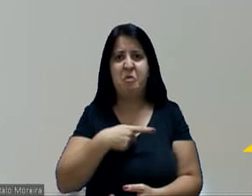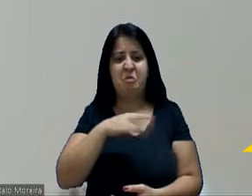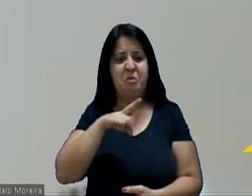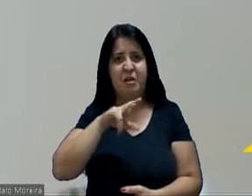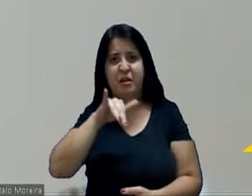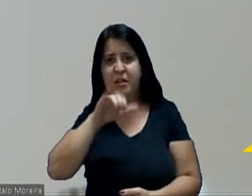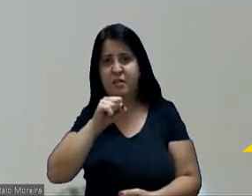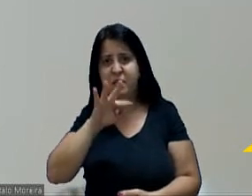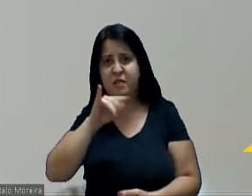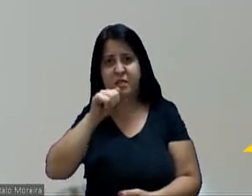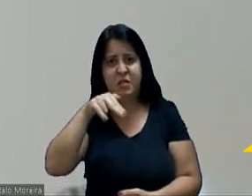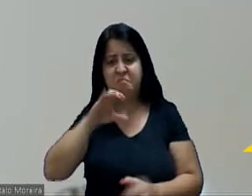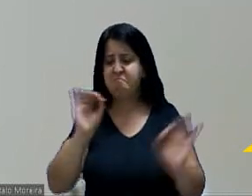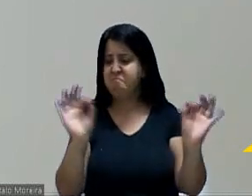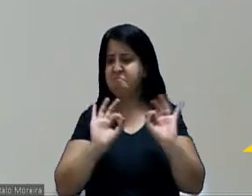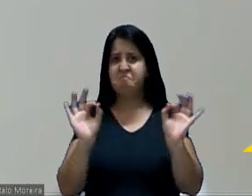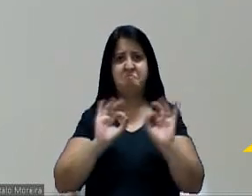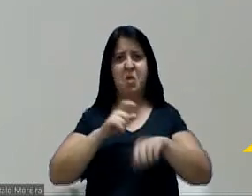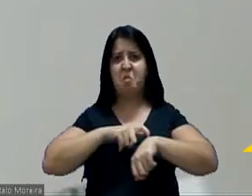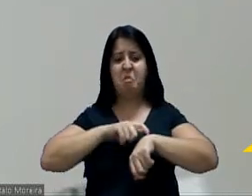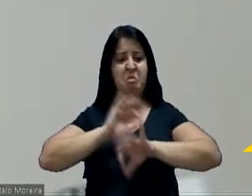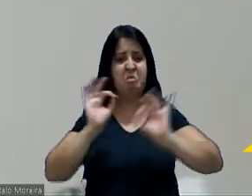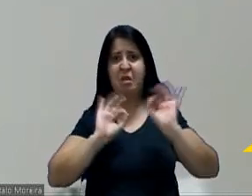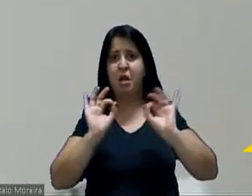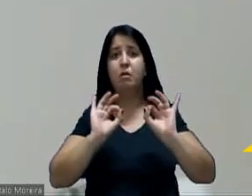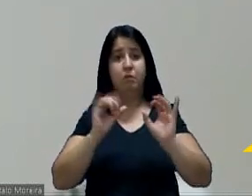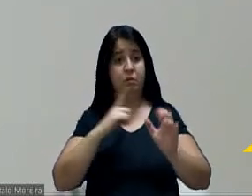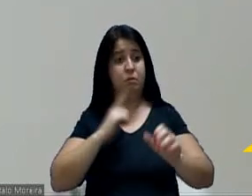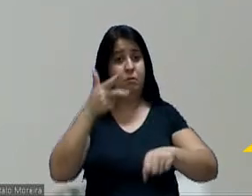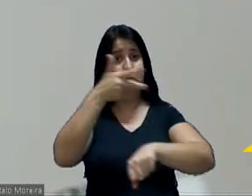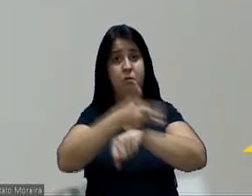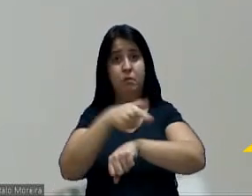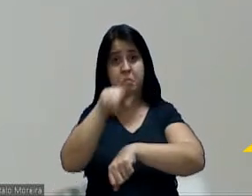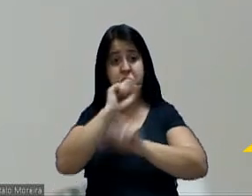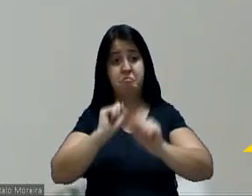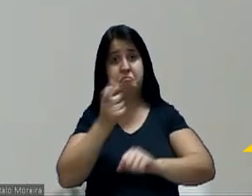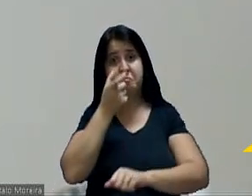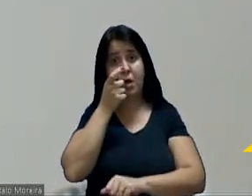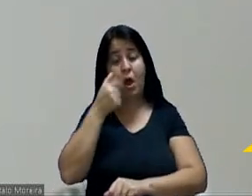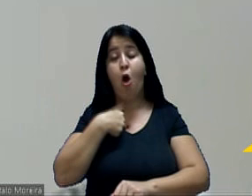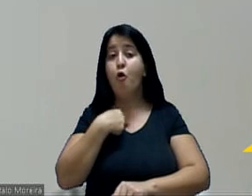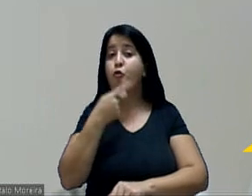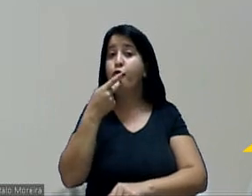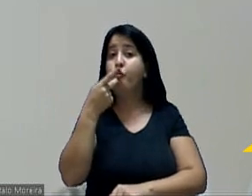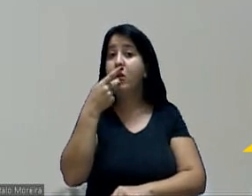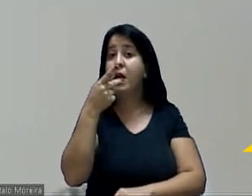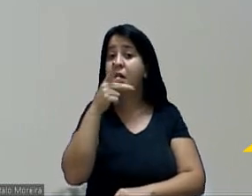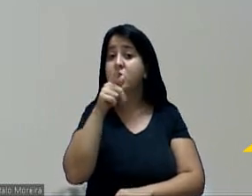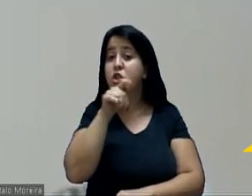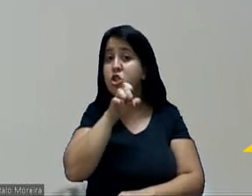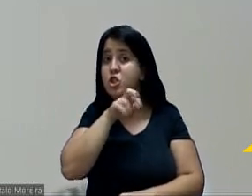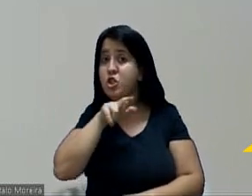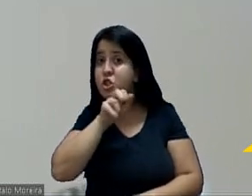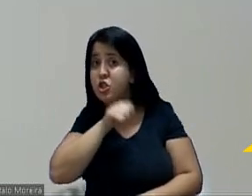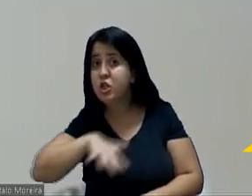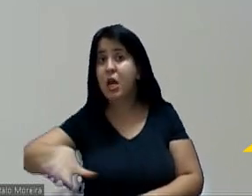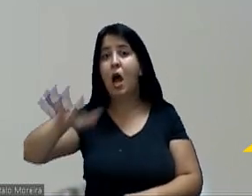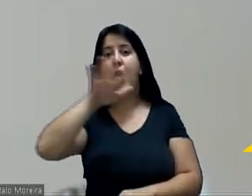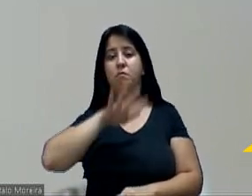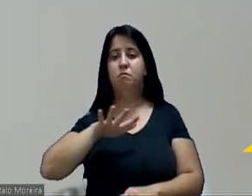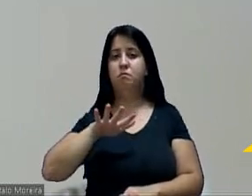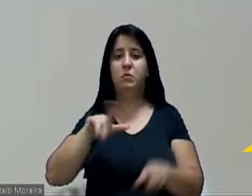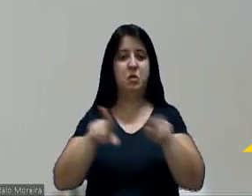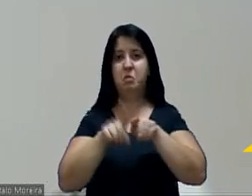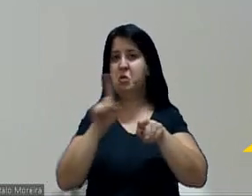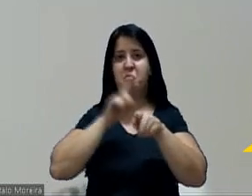Cristiano Bastos. Em momento nenhum, está aí a gravação, eu falei de maneira genérica, e mais do que isso, eu não desrespeitei a